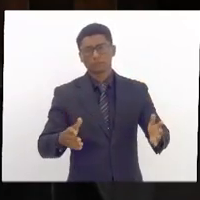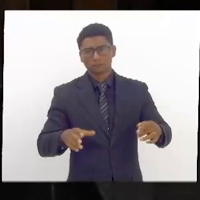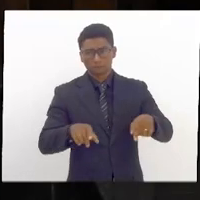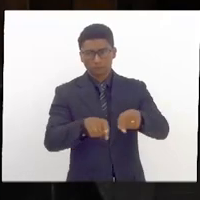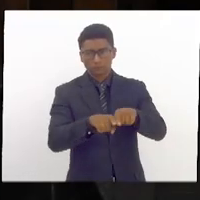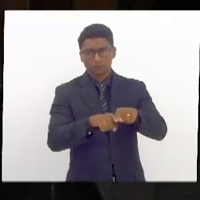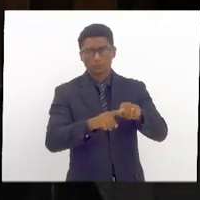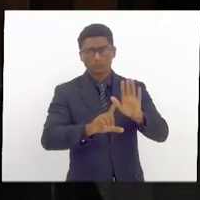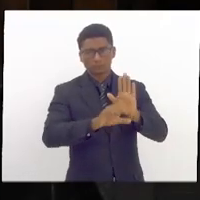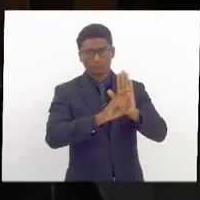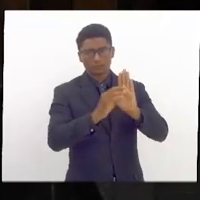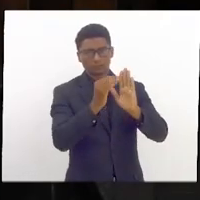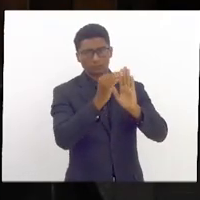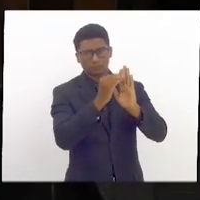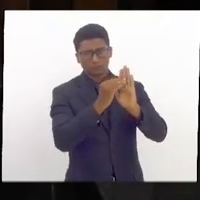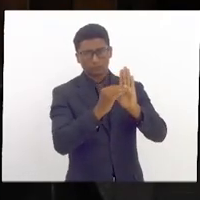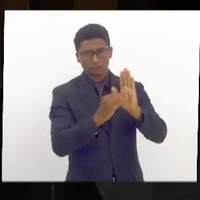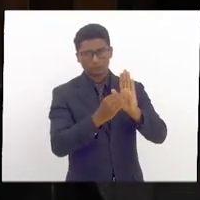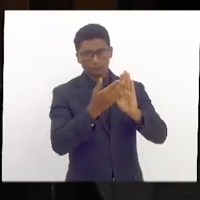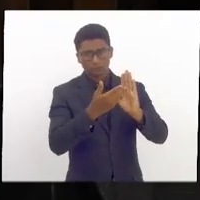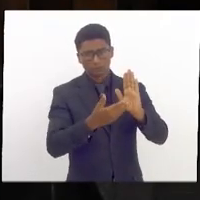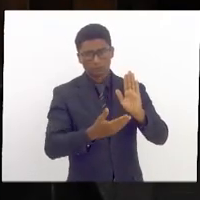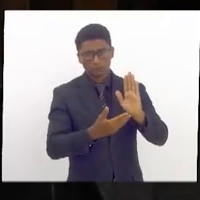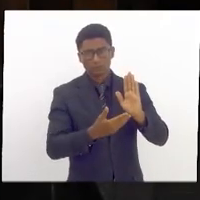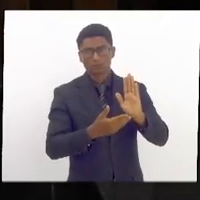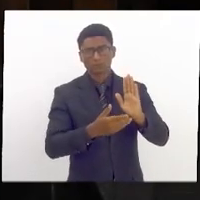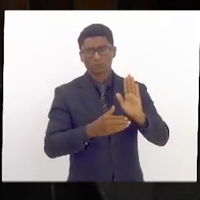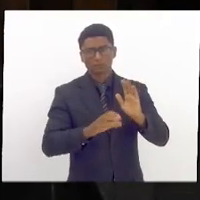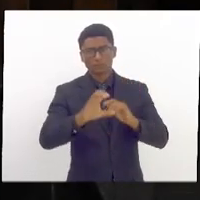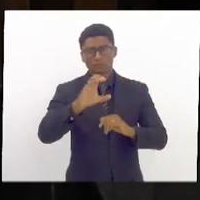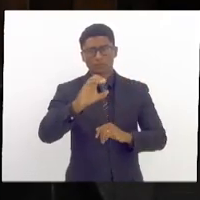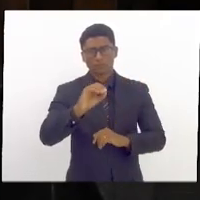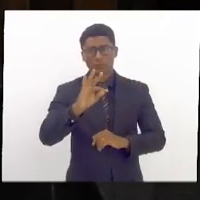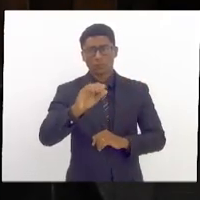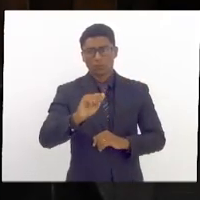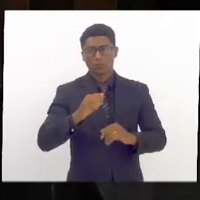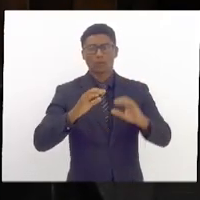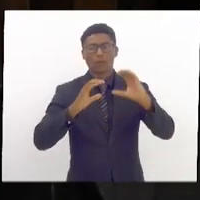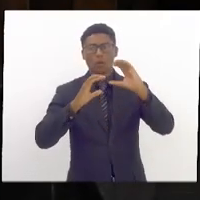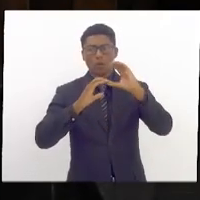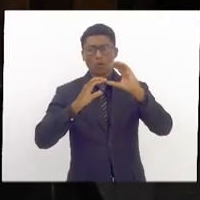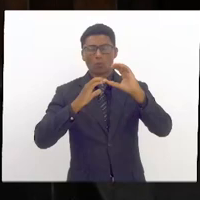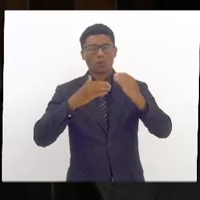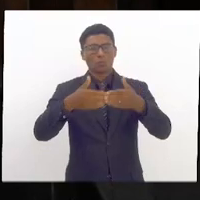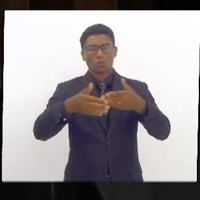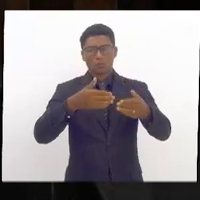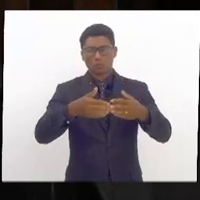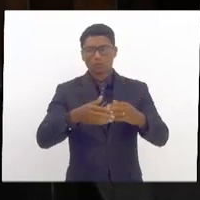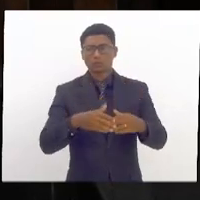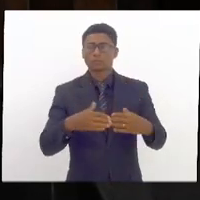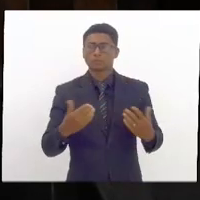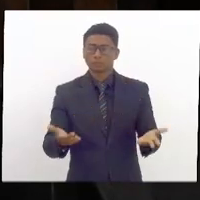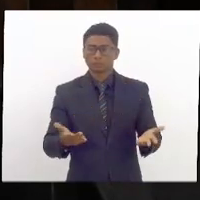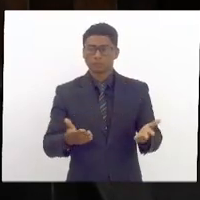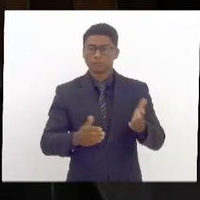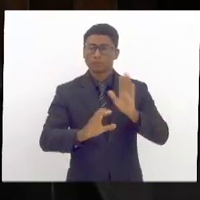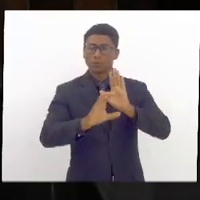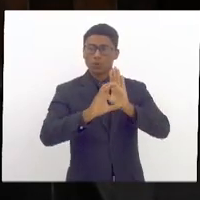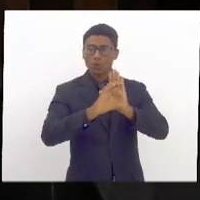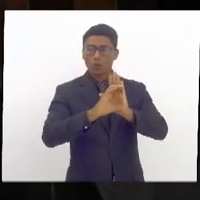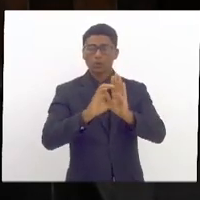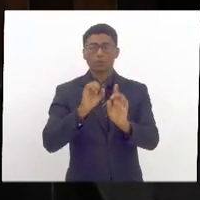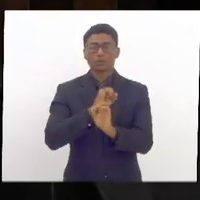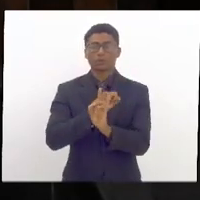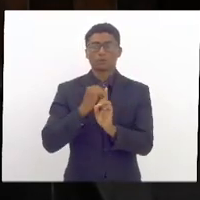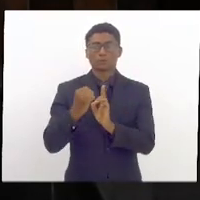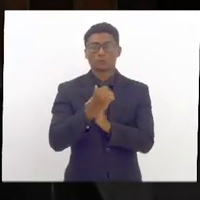escopo uma questão relacionada à cota para qualquer tipo de concurso. E aí, obviamente, que eu me refiro a uma cota social, e aí a